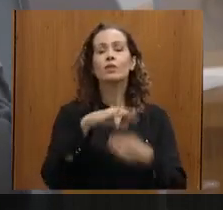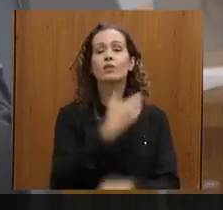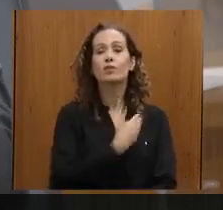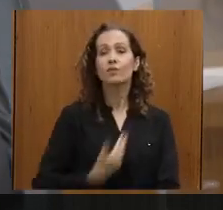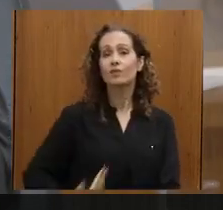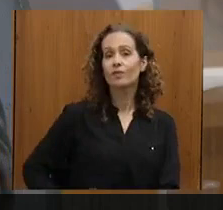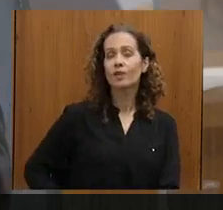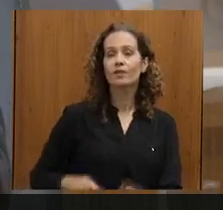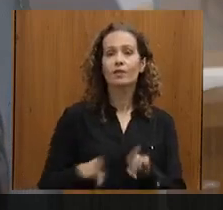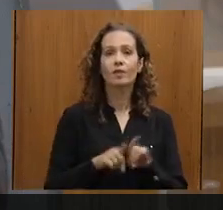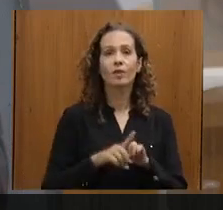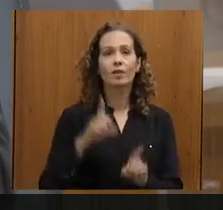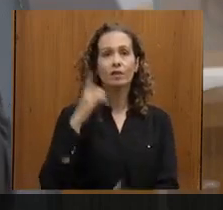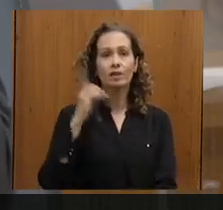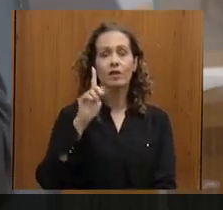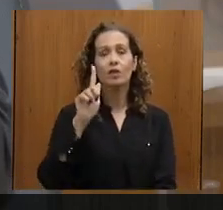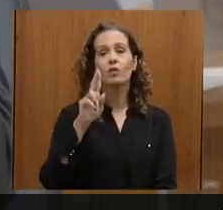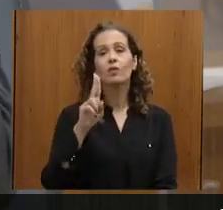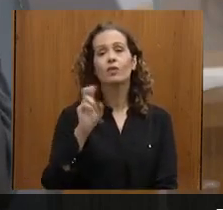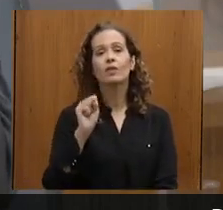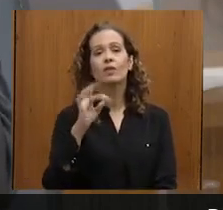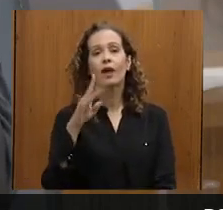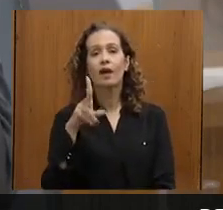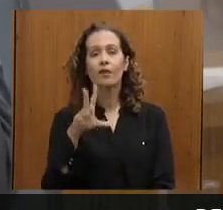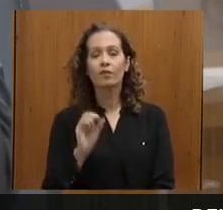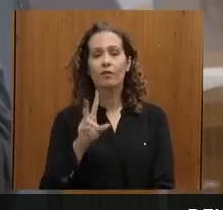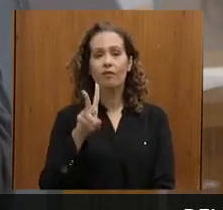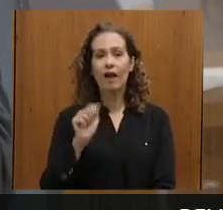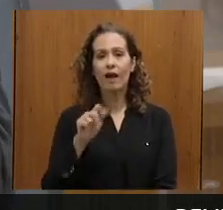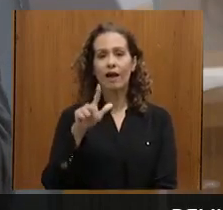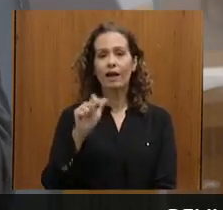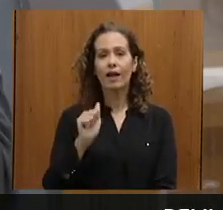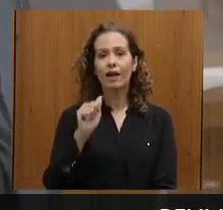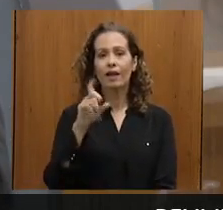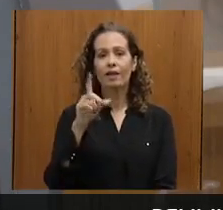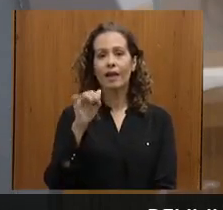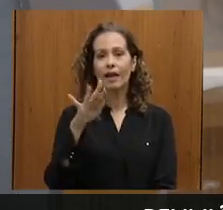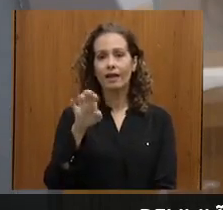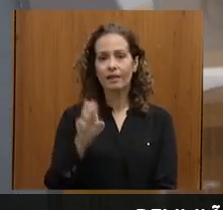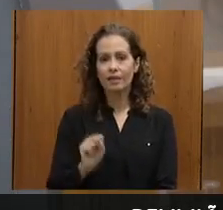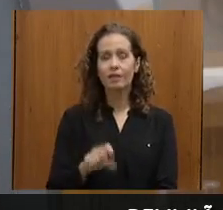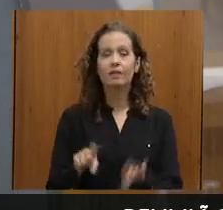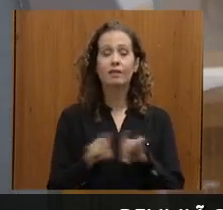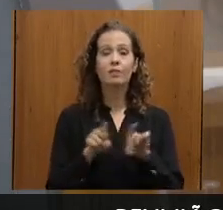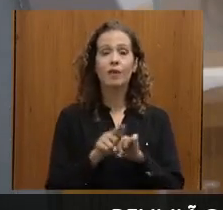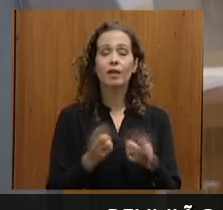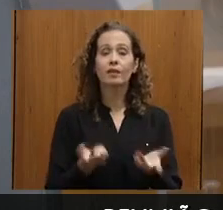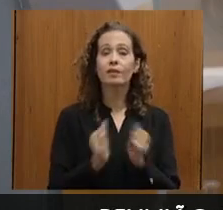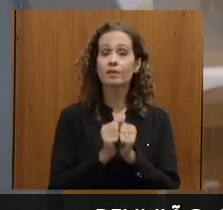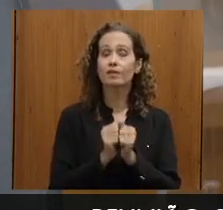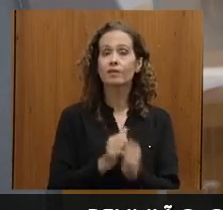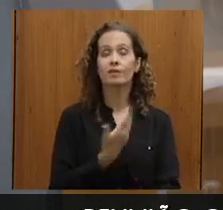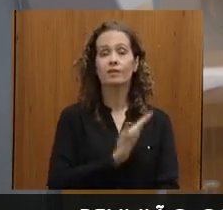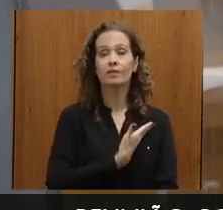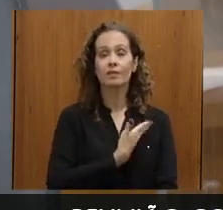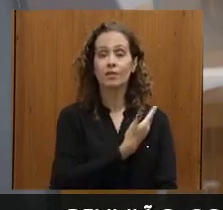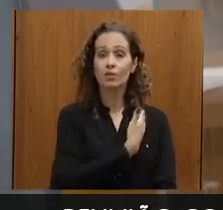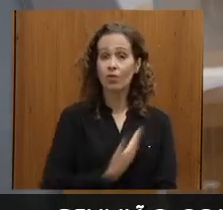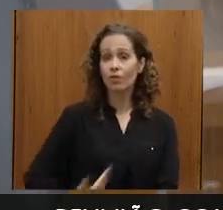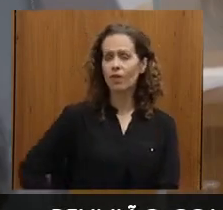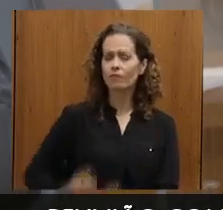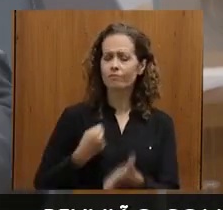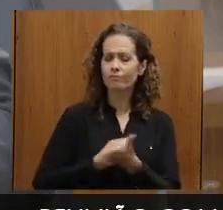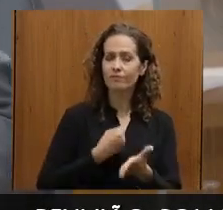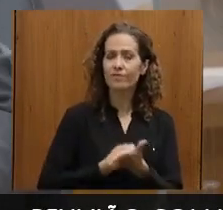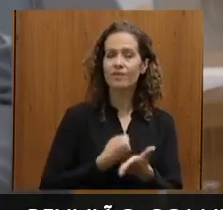deputado Gustavo Valadares, a minha parceira de governo e de grandes lutas